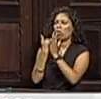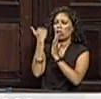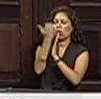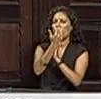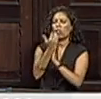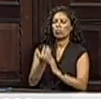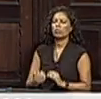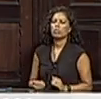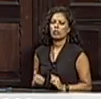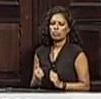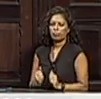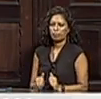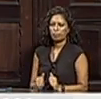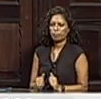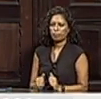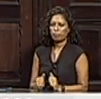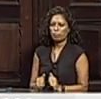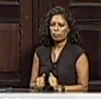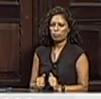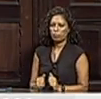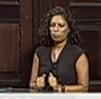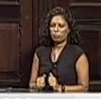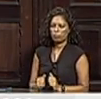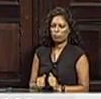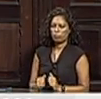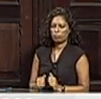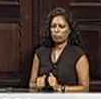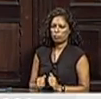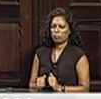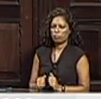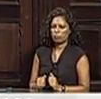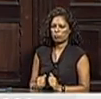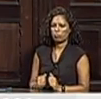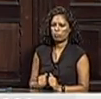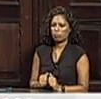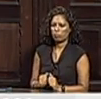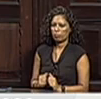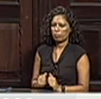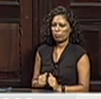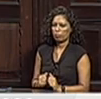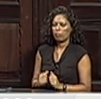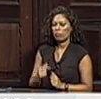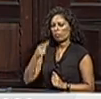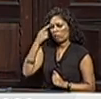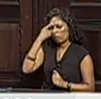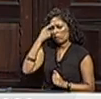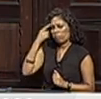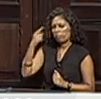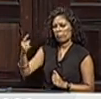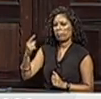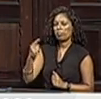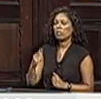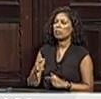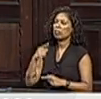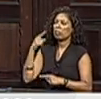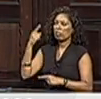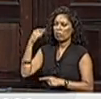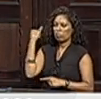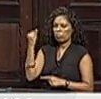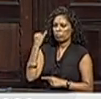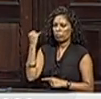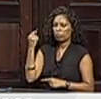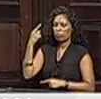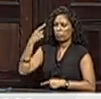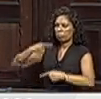repetindo erros que já cometemos nos outros 3 anos. O grande empresariado tem que ser discutido